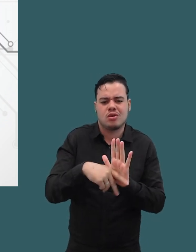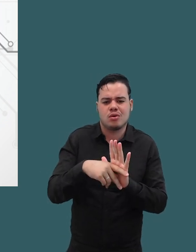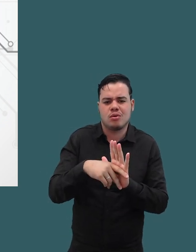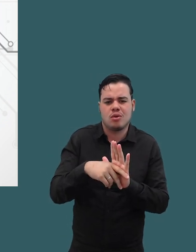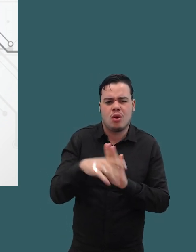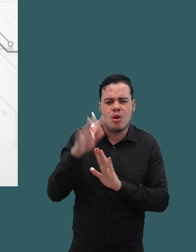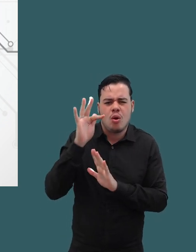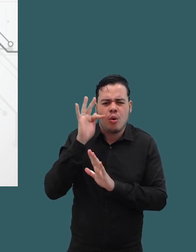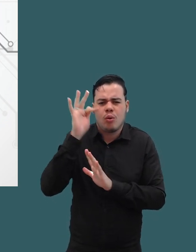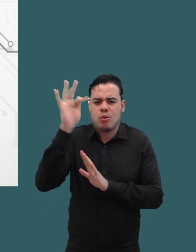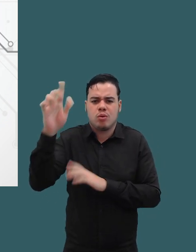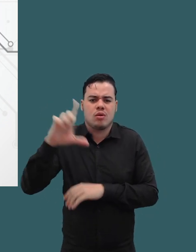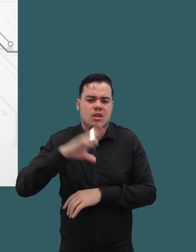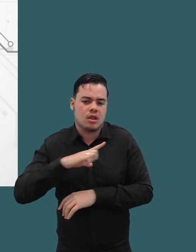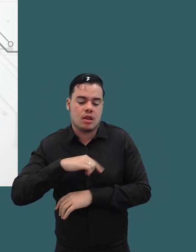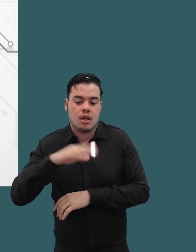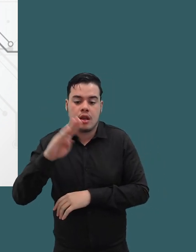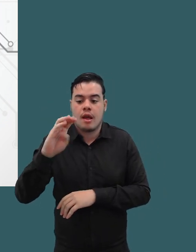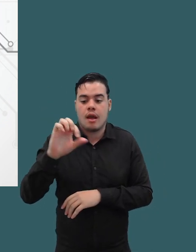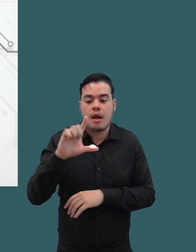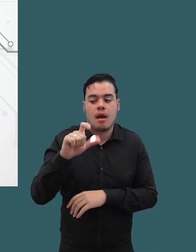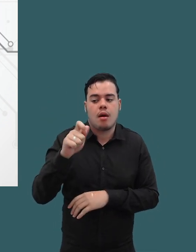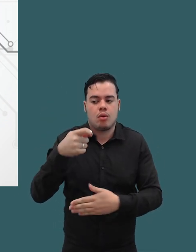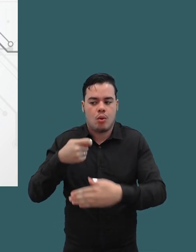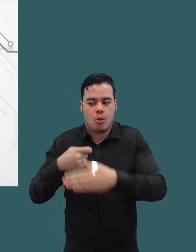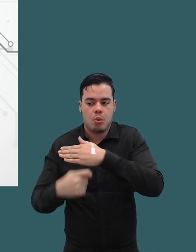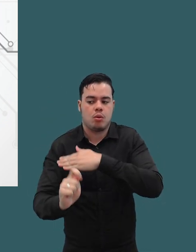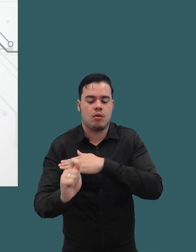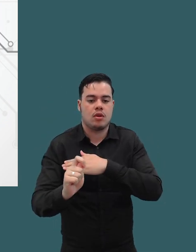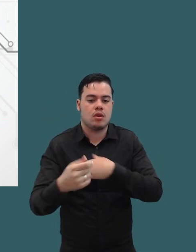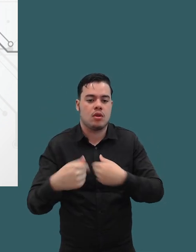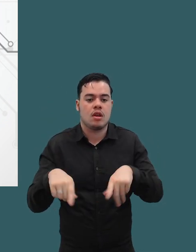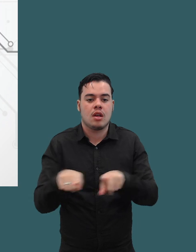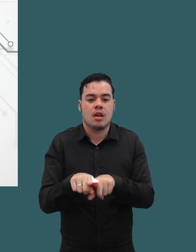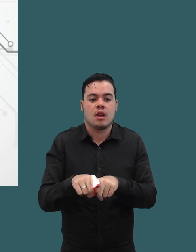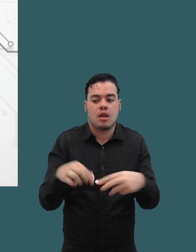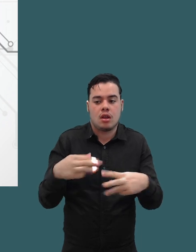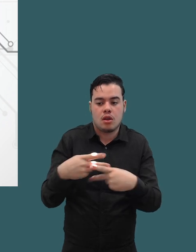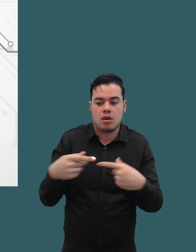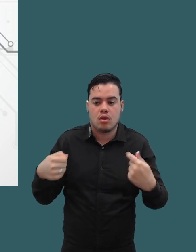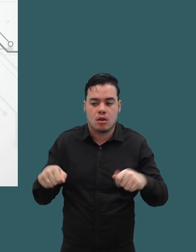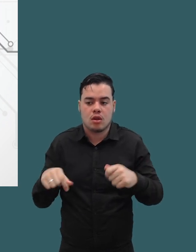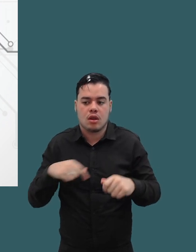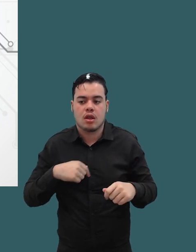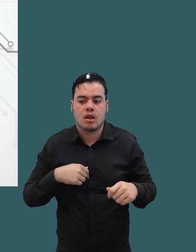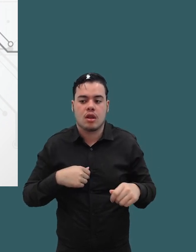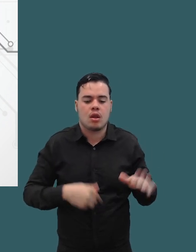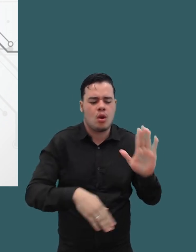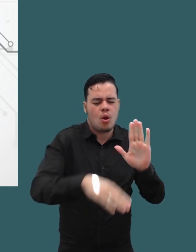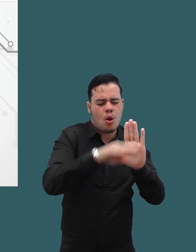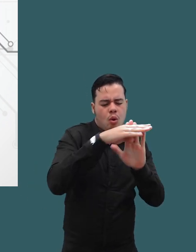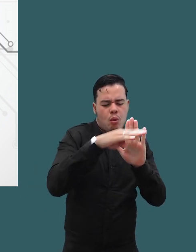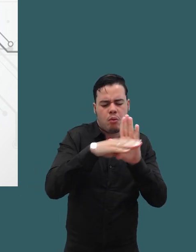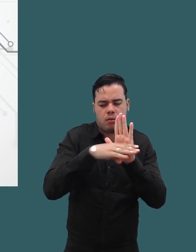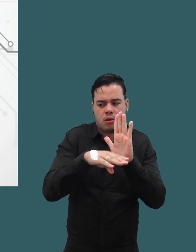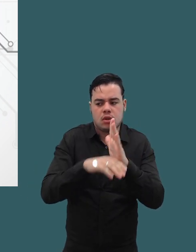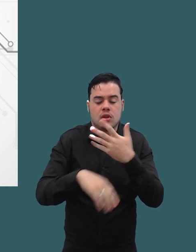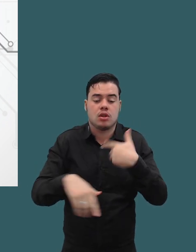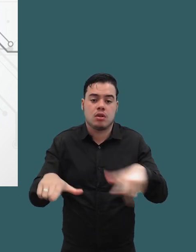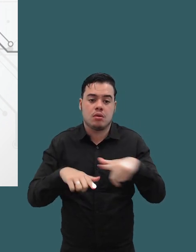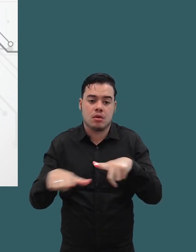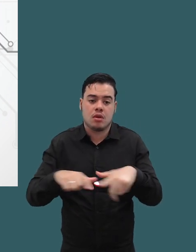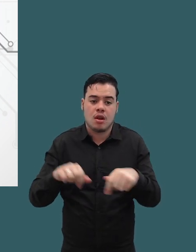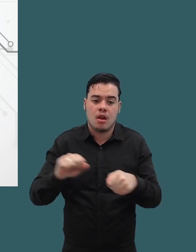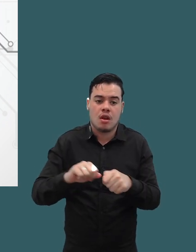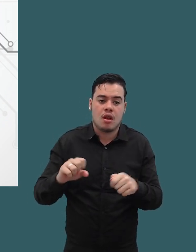tem a bolsa, que tem o custeio e que tem o equipamento e que tem um plano de trabalho para ser realizado durante